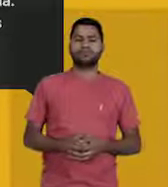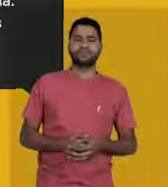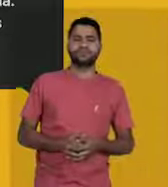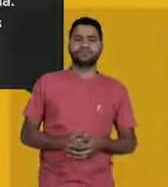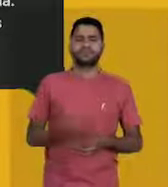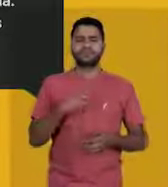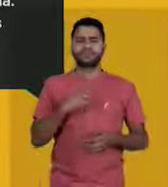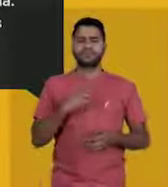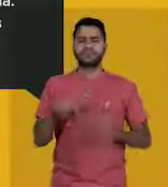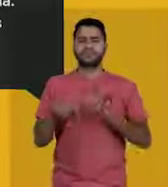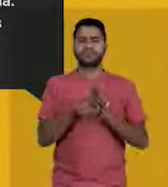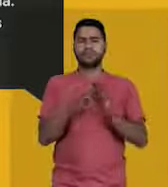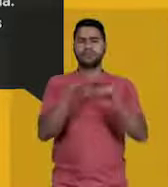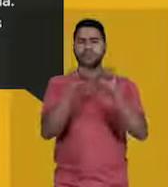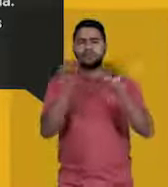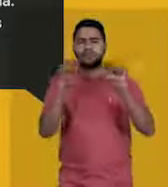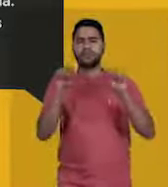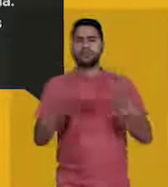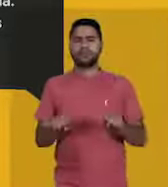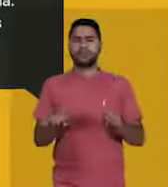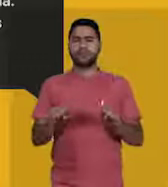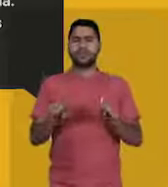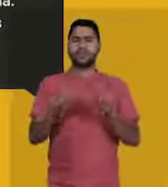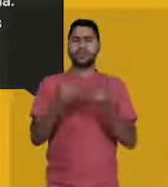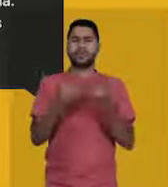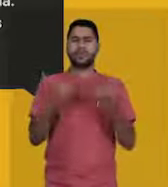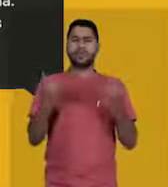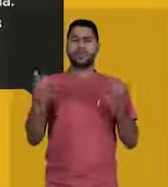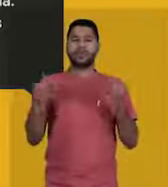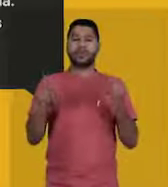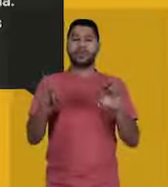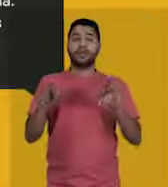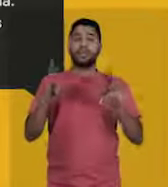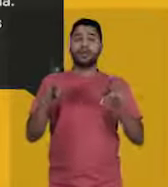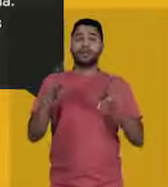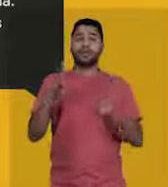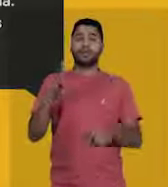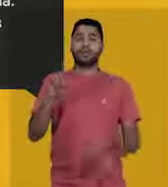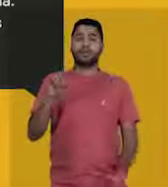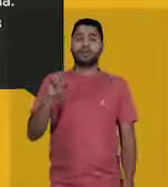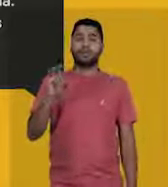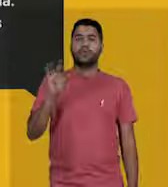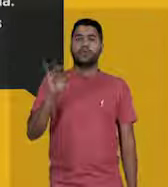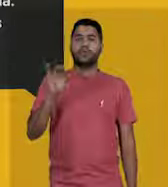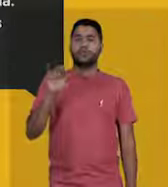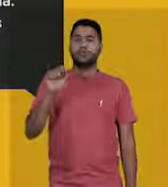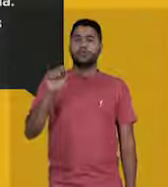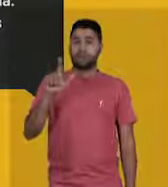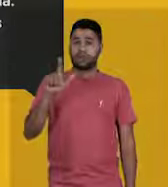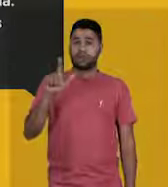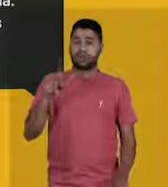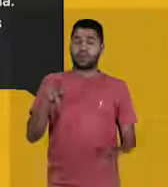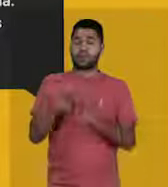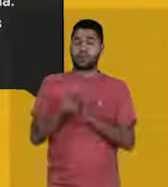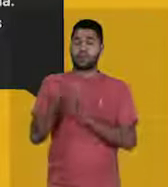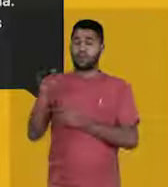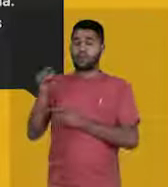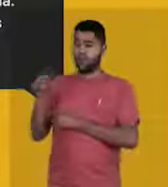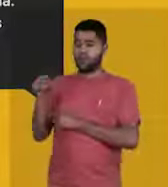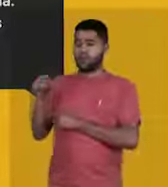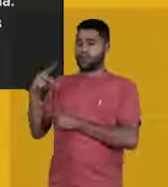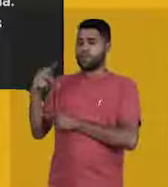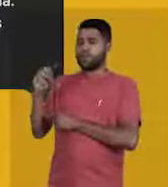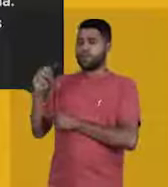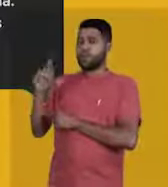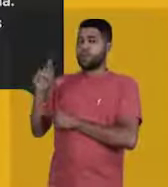um sistema na eletricidade que a gente chama de diferença de potencial, na qual tem um polo, que